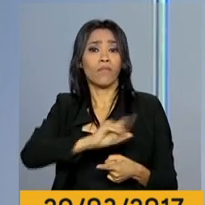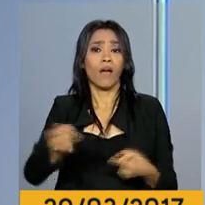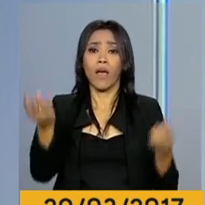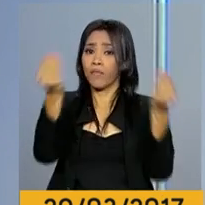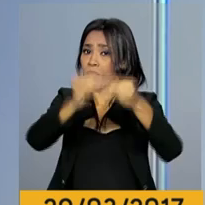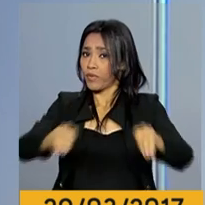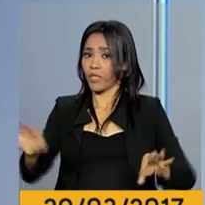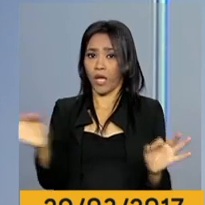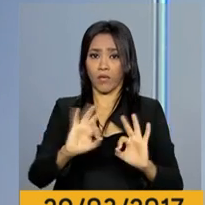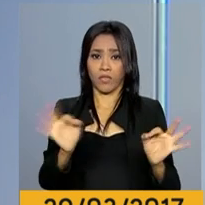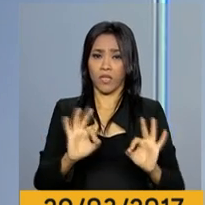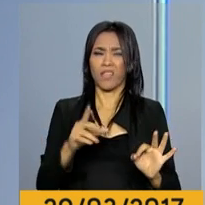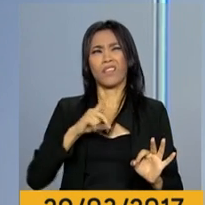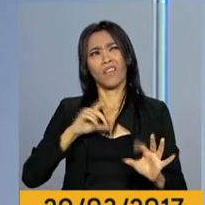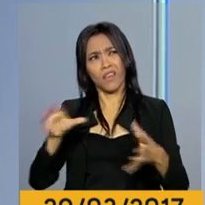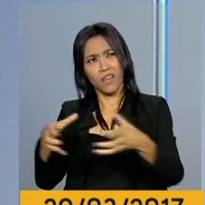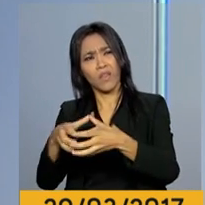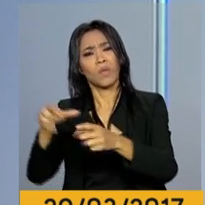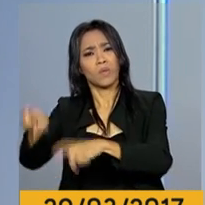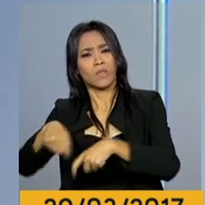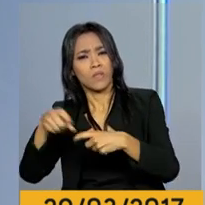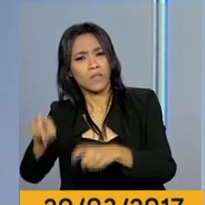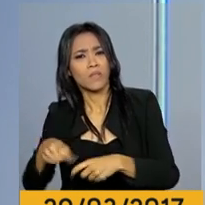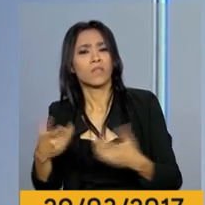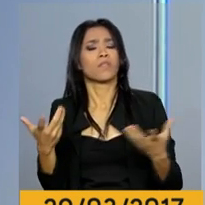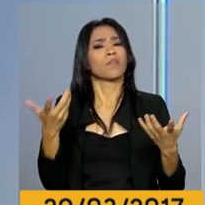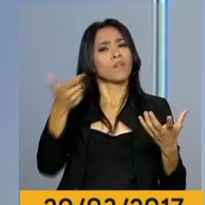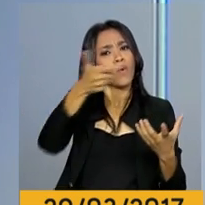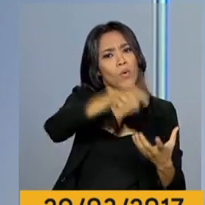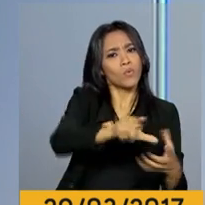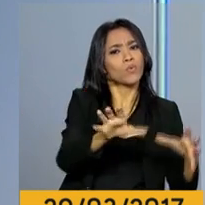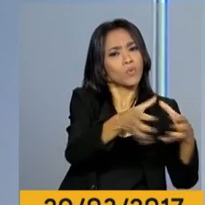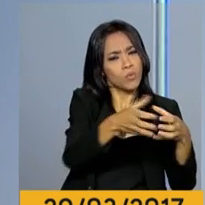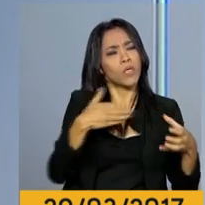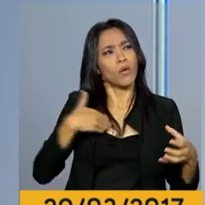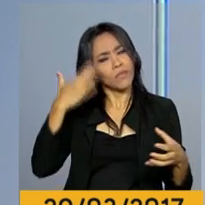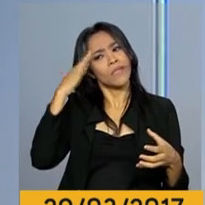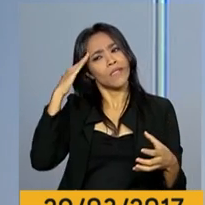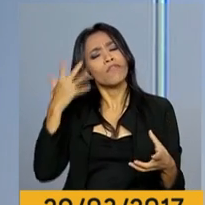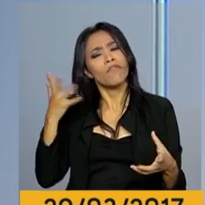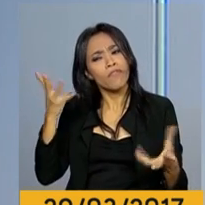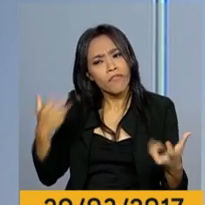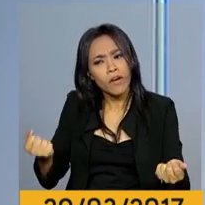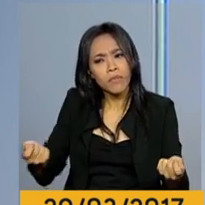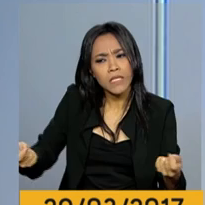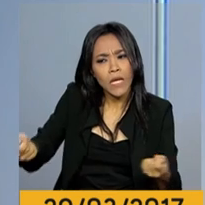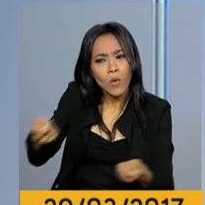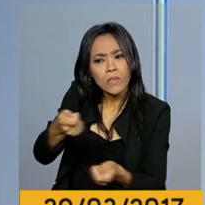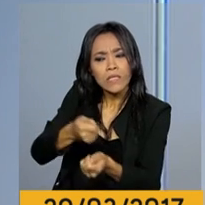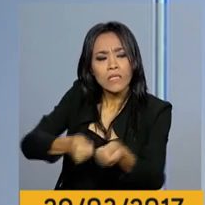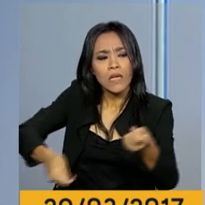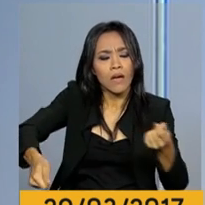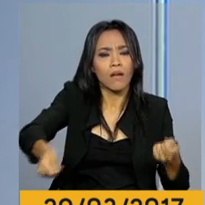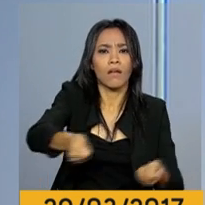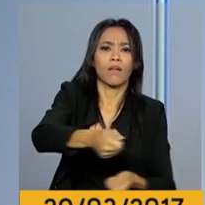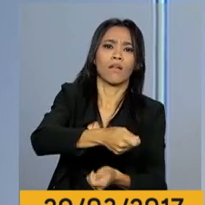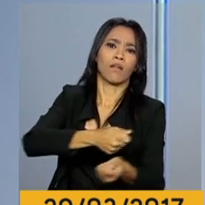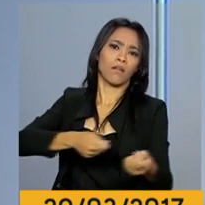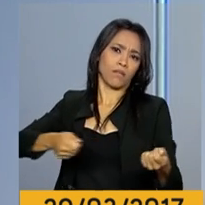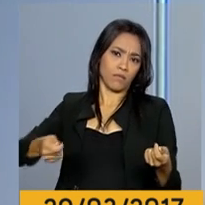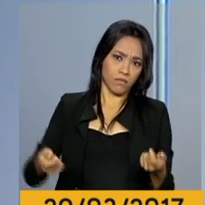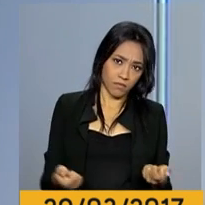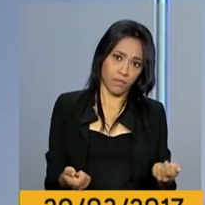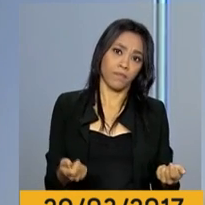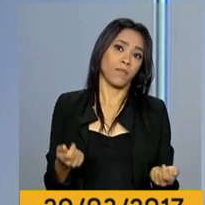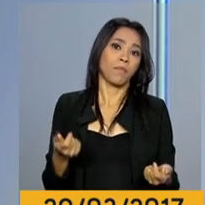rurais que estão os deficientes que eu compreendo nós podemos ainda negociar de molde a aprovar uma